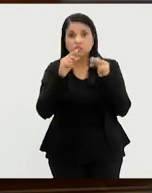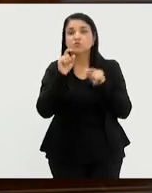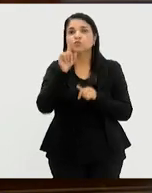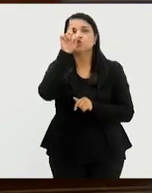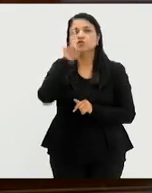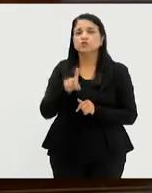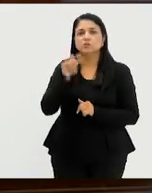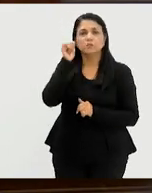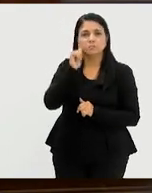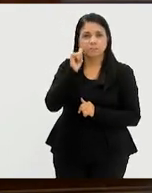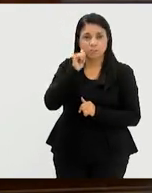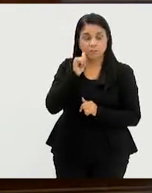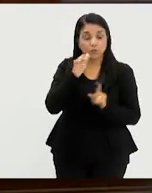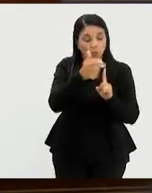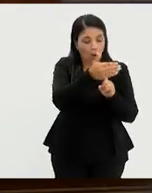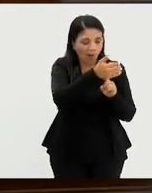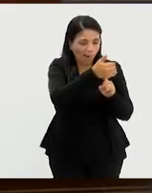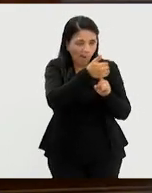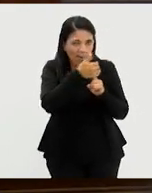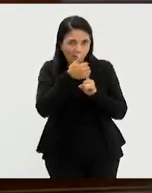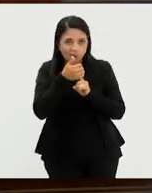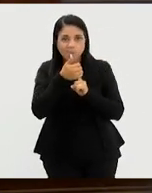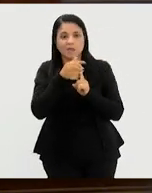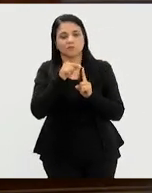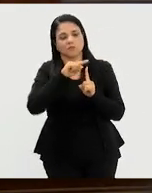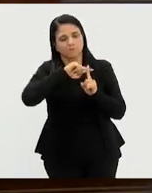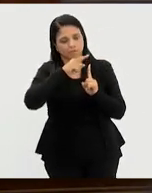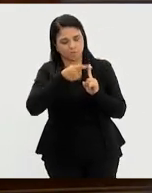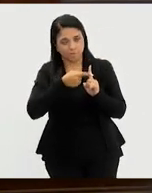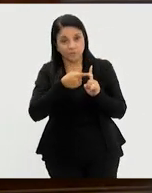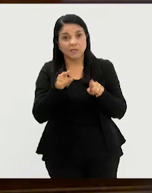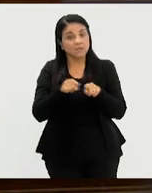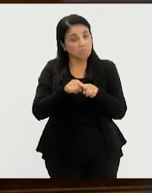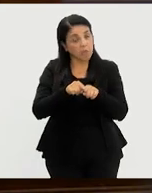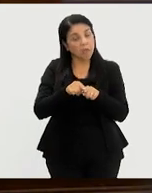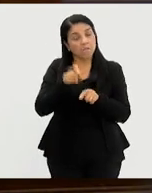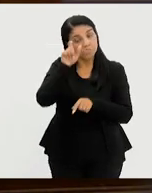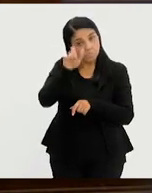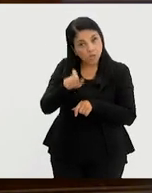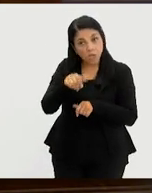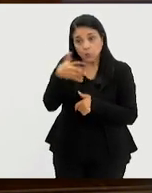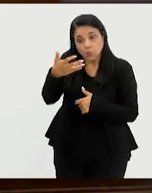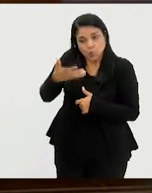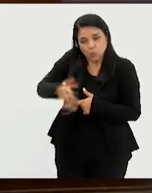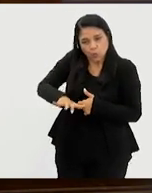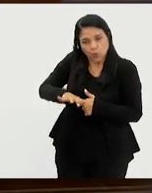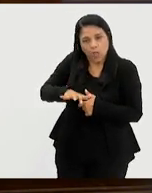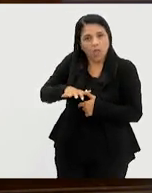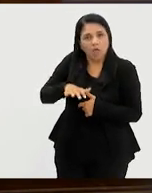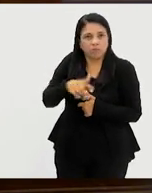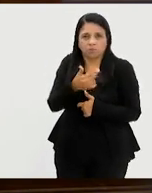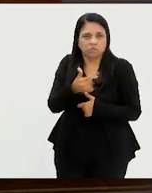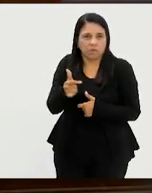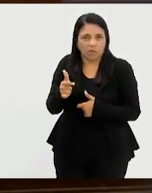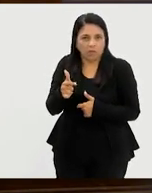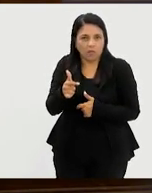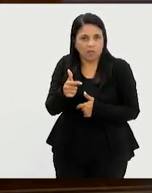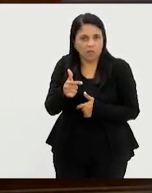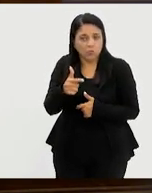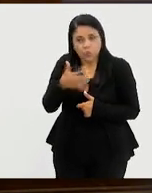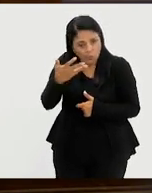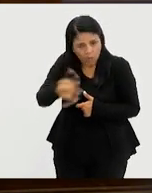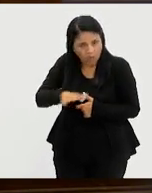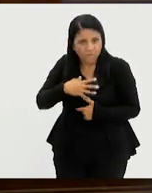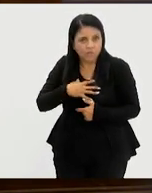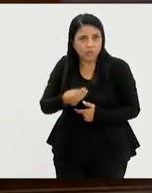ter no acolhimento dessas gestantes mas daquelas também que decidiram não ter filhos é por isso que a gente